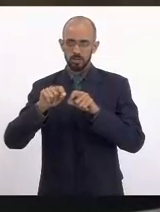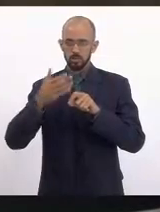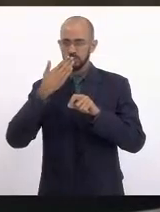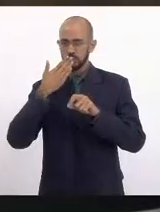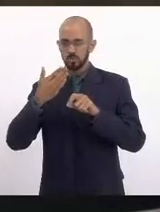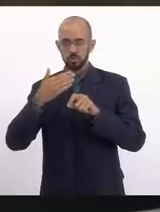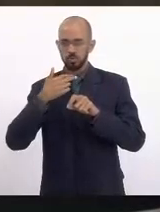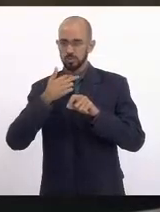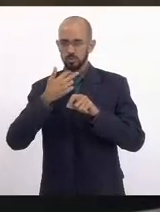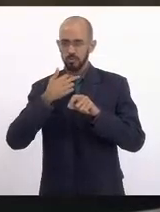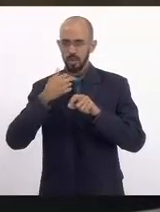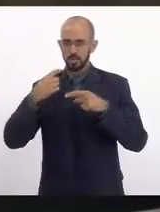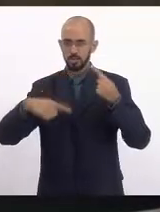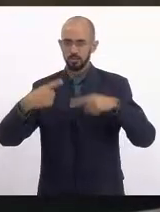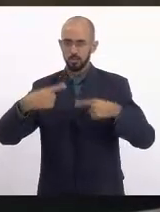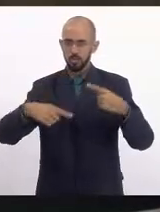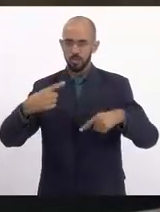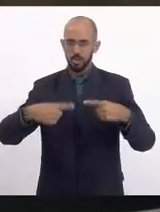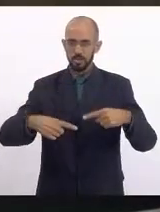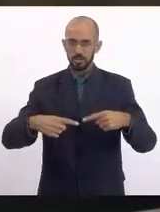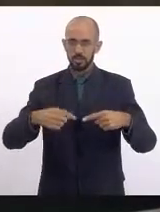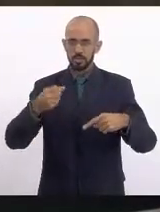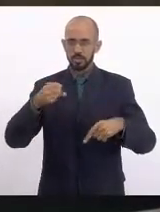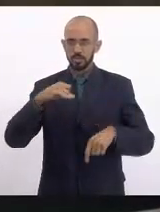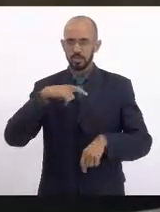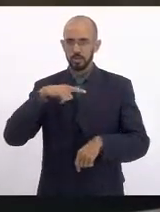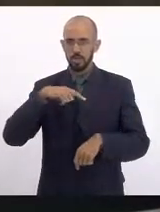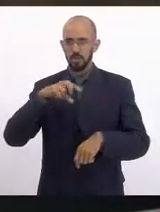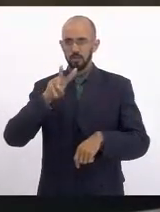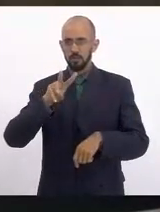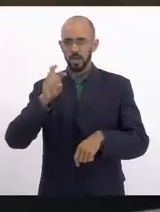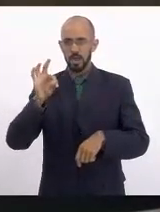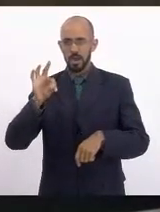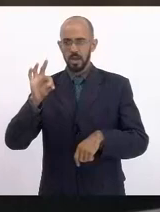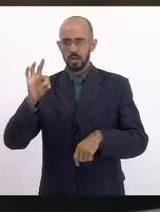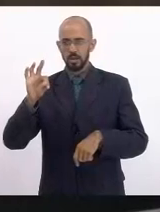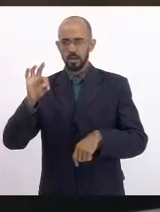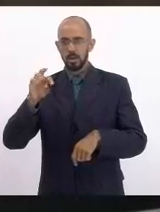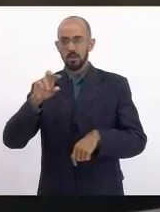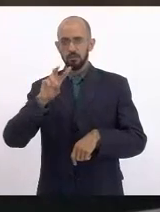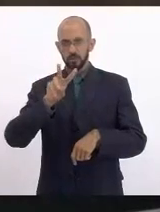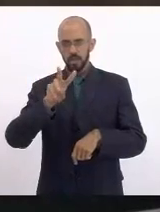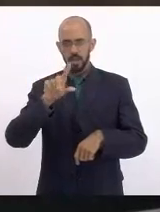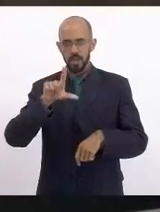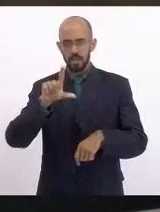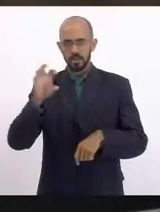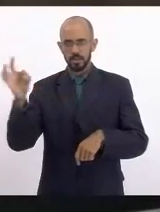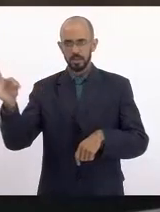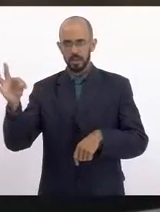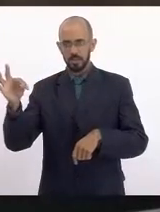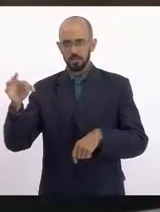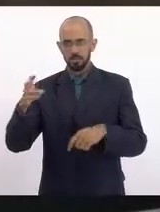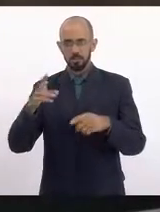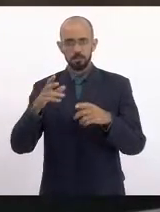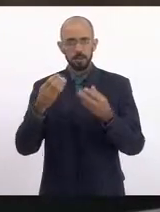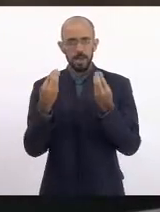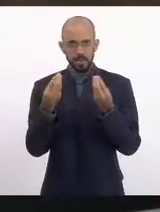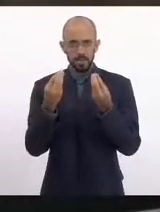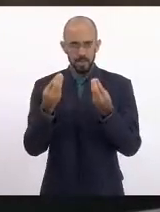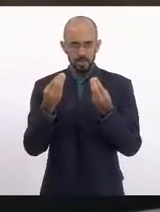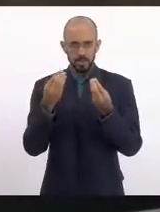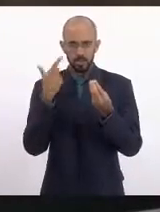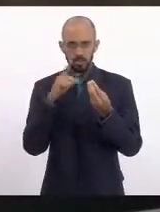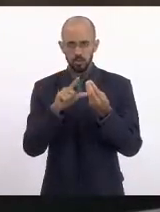se a gente tem um velho e ter chegando no Santos Dumont Qual é a lógica da gente criar um metrô para atender os mesmos lugares dovere